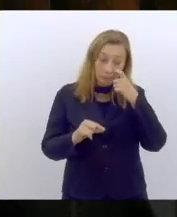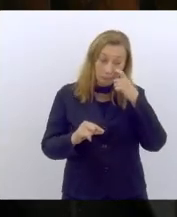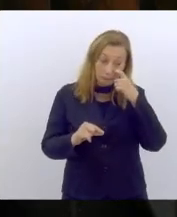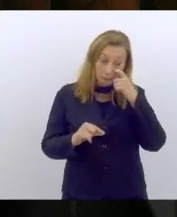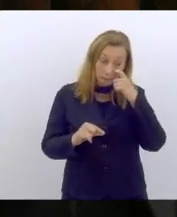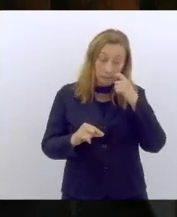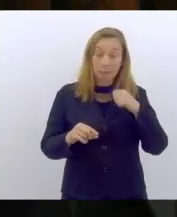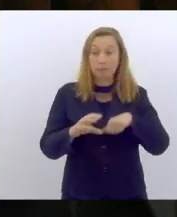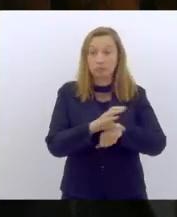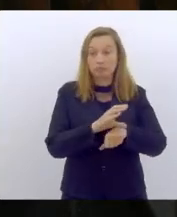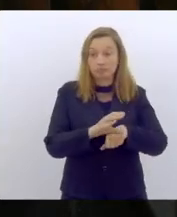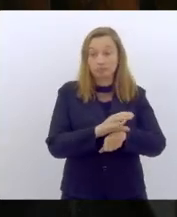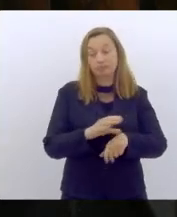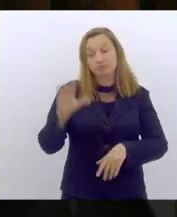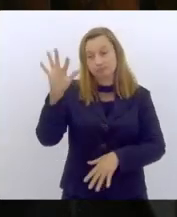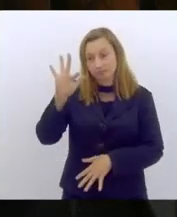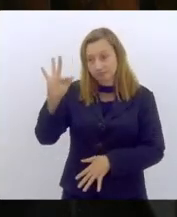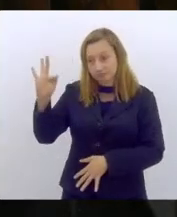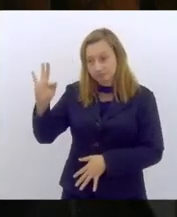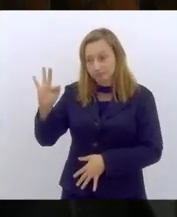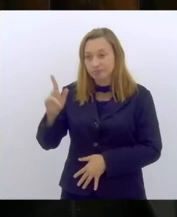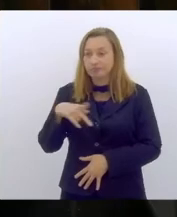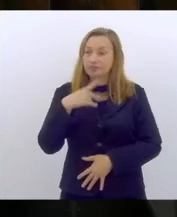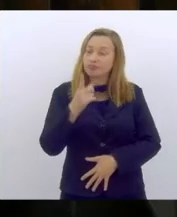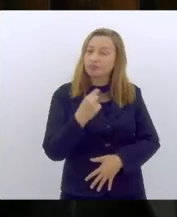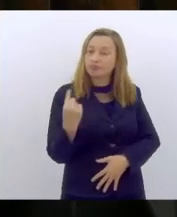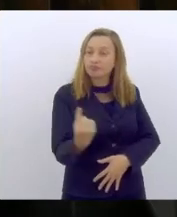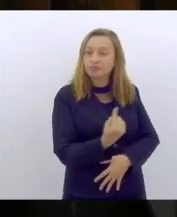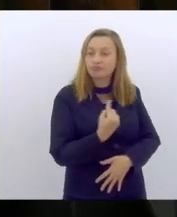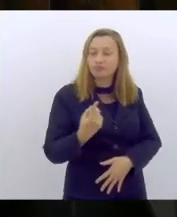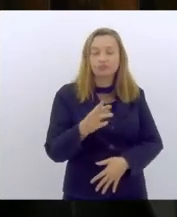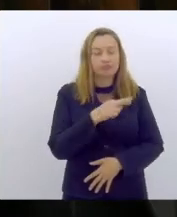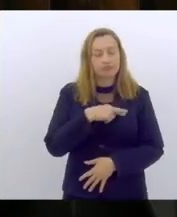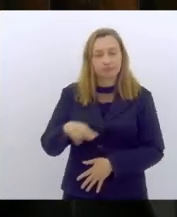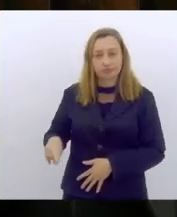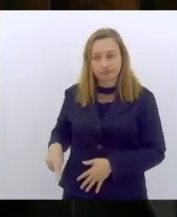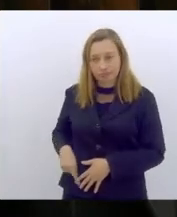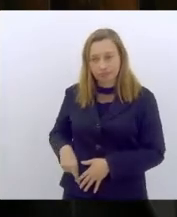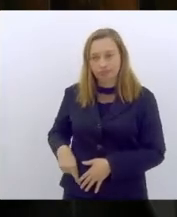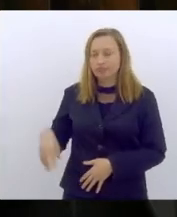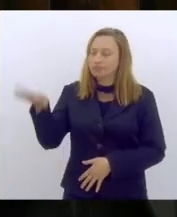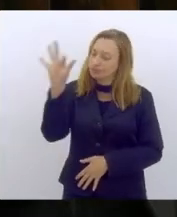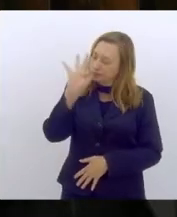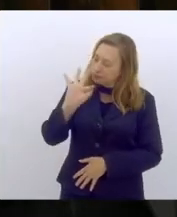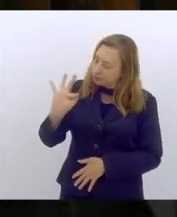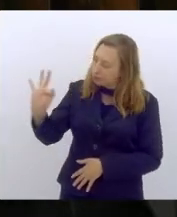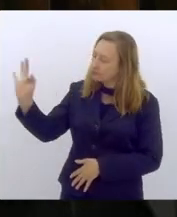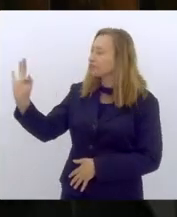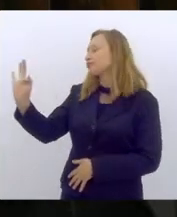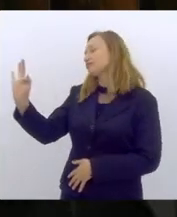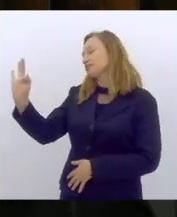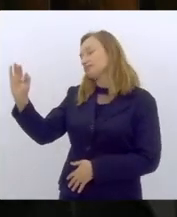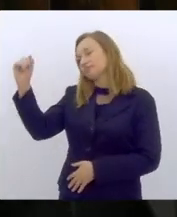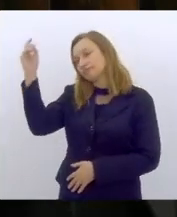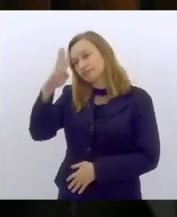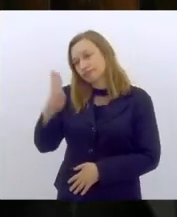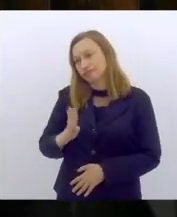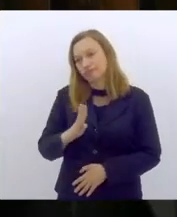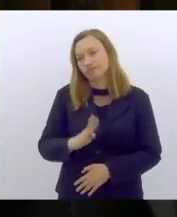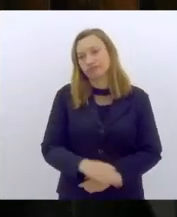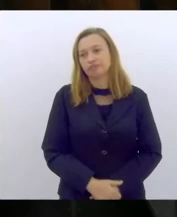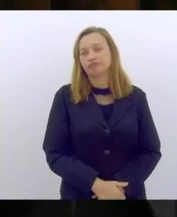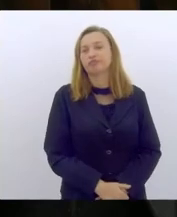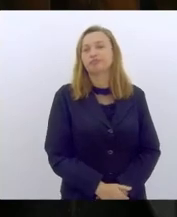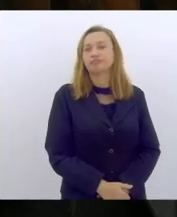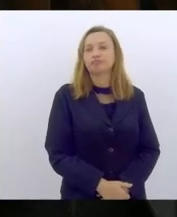da Constituição Federal que diz que nós somos a República Federativa do Brasil